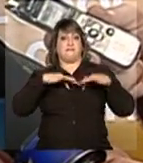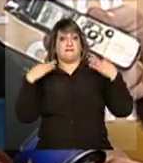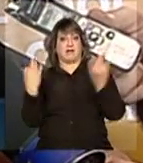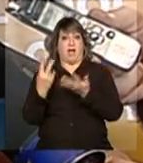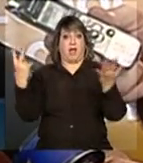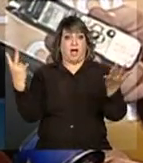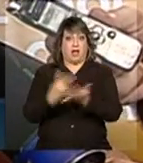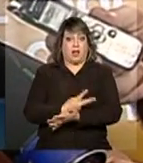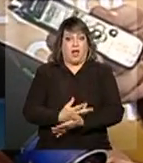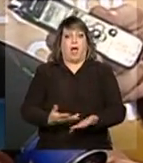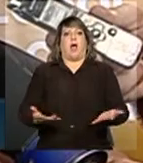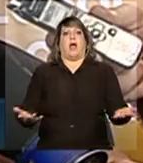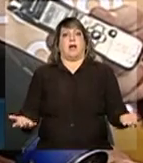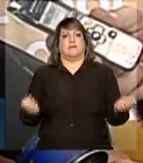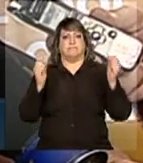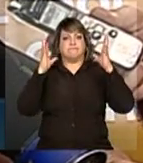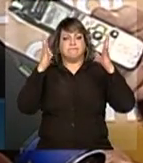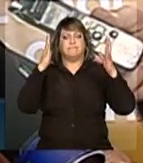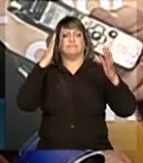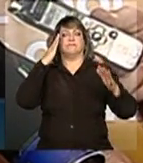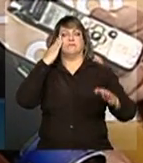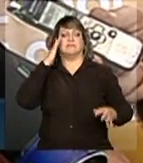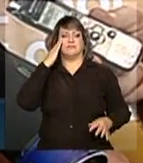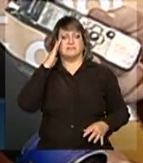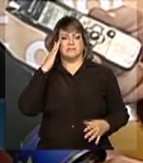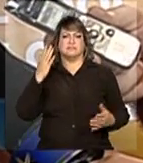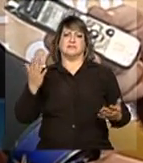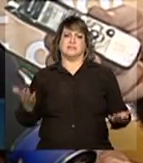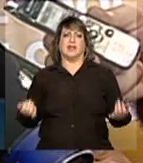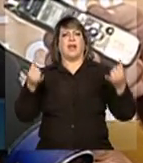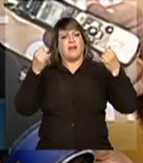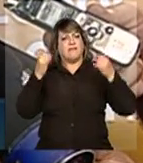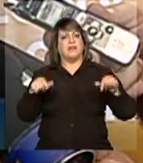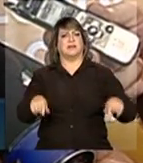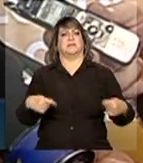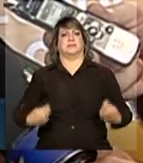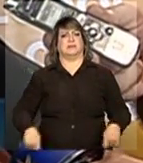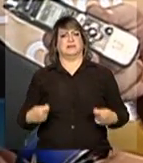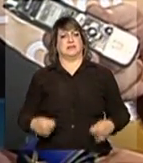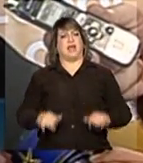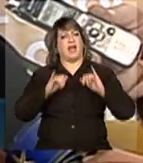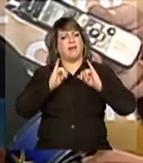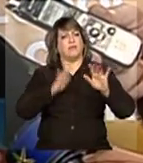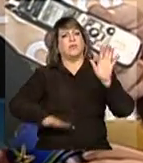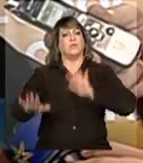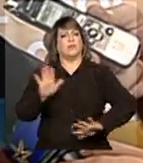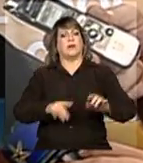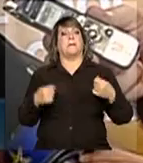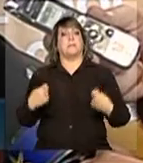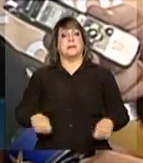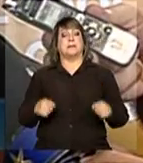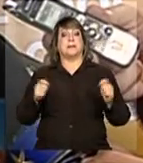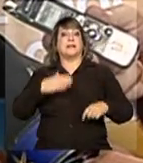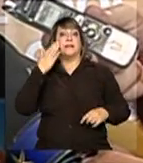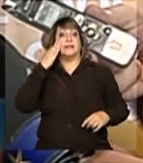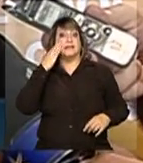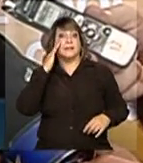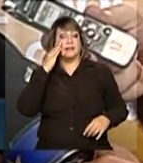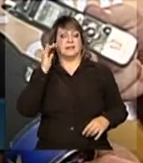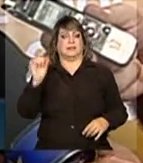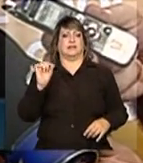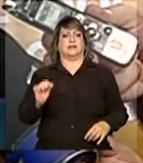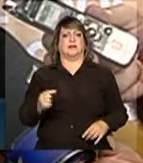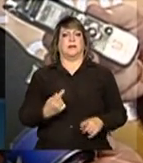a vida das pessoas, a gente começa a entender a dimensão e a gravidade disso. Então, é essa capacidade